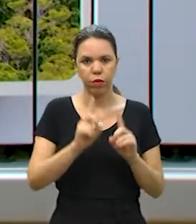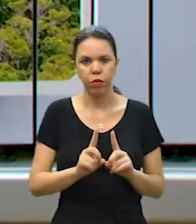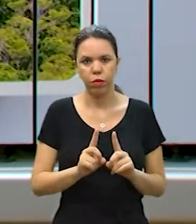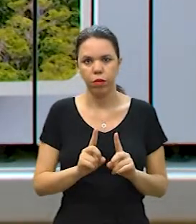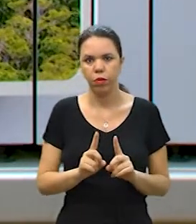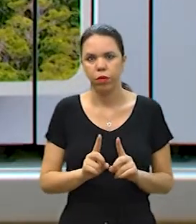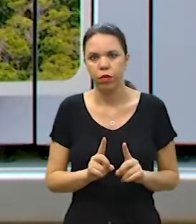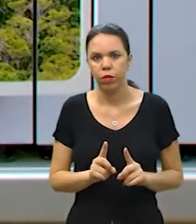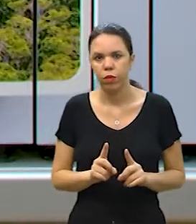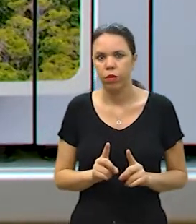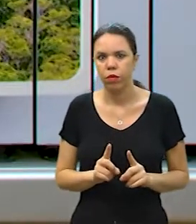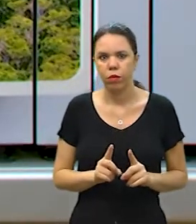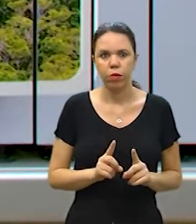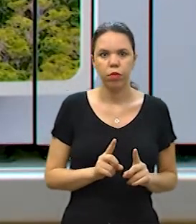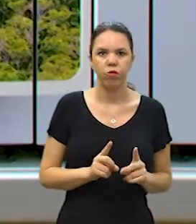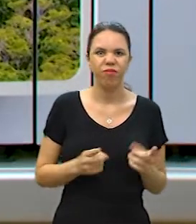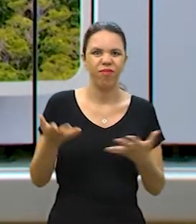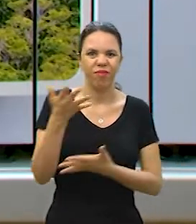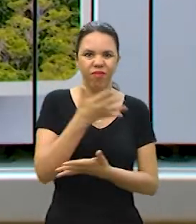com deficiência,